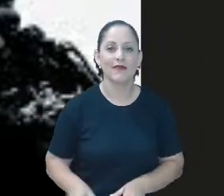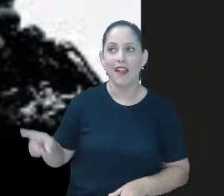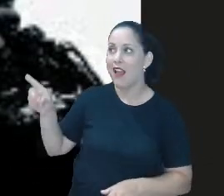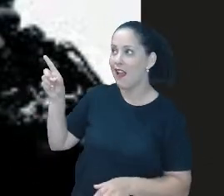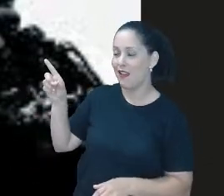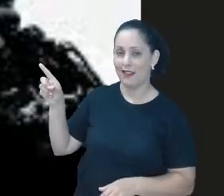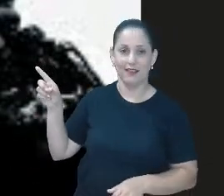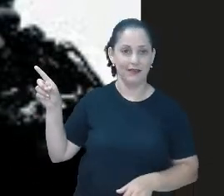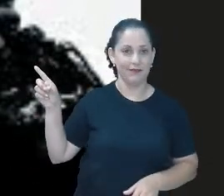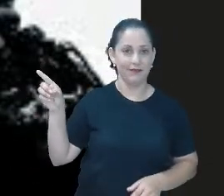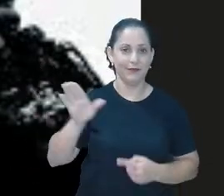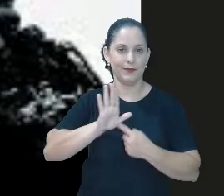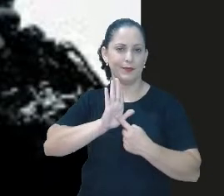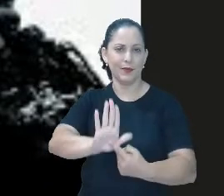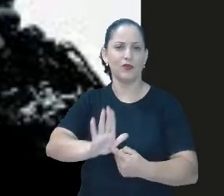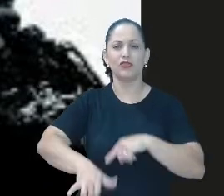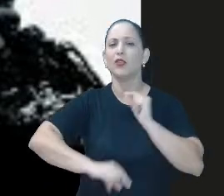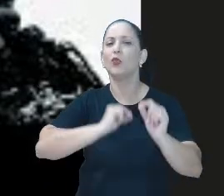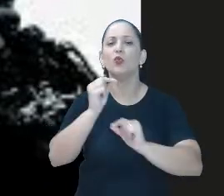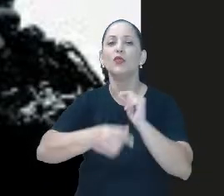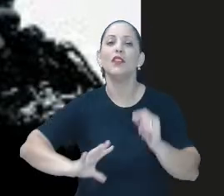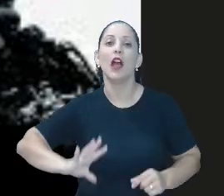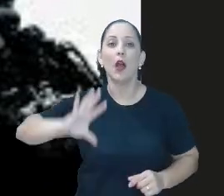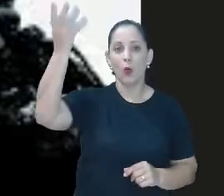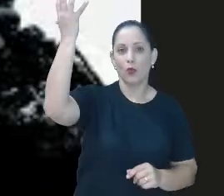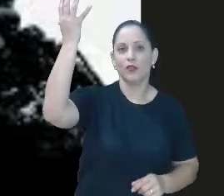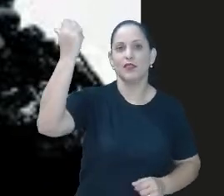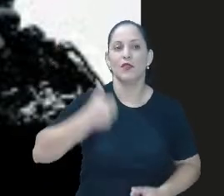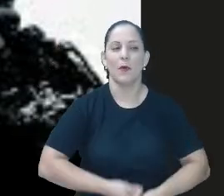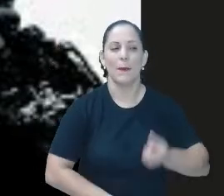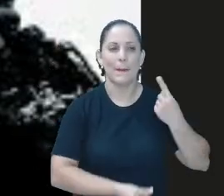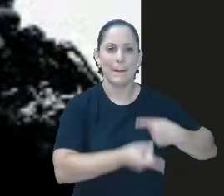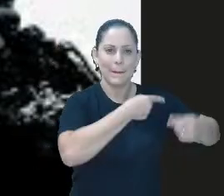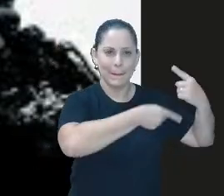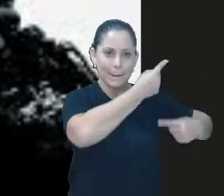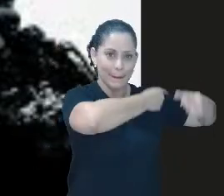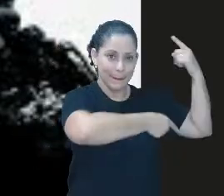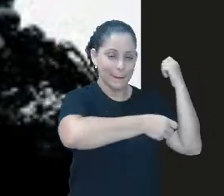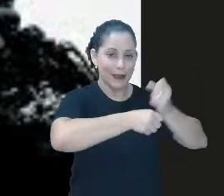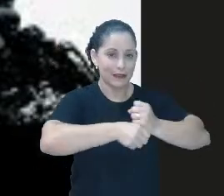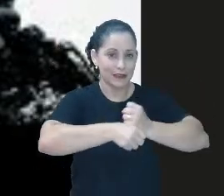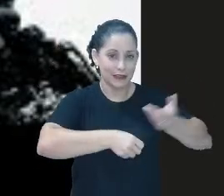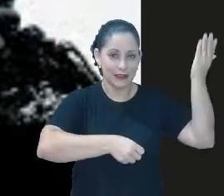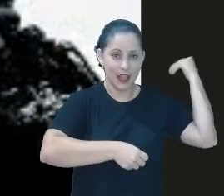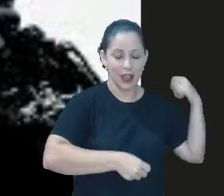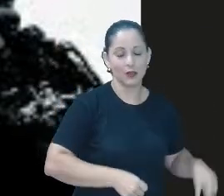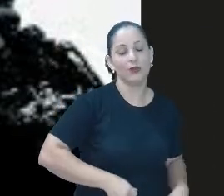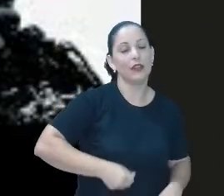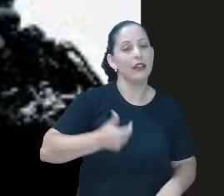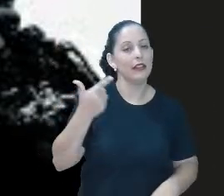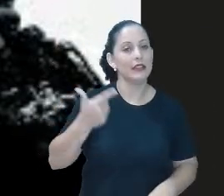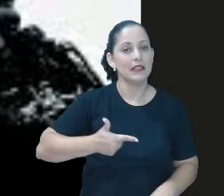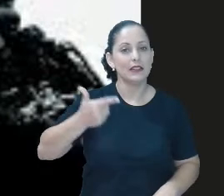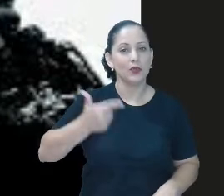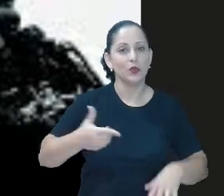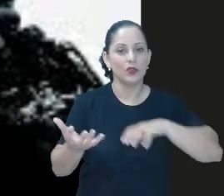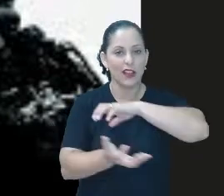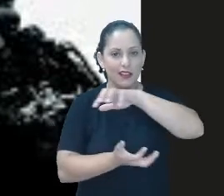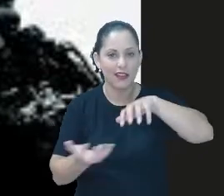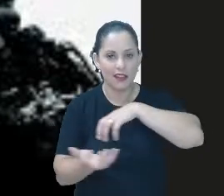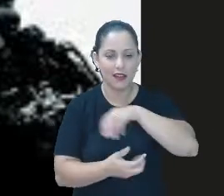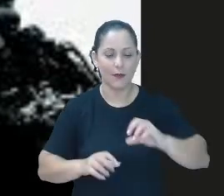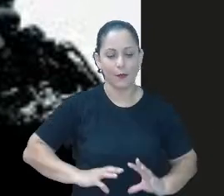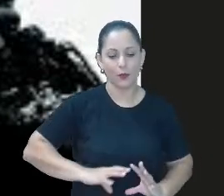ela retrata um episódio que aconteceu durante a Segunda Guerra Mundial. Então, aqui nós